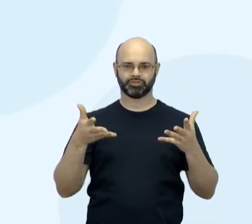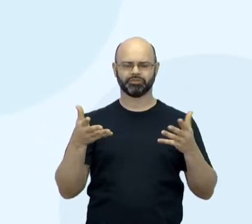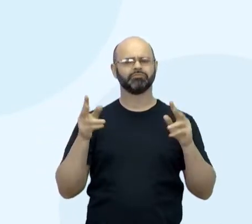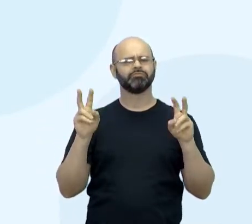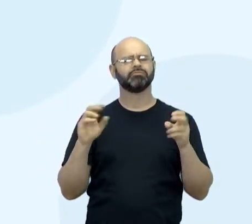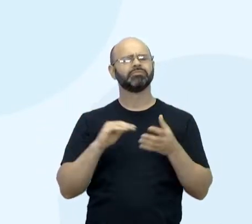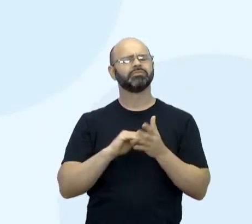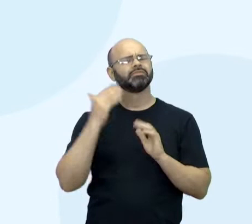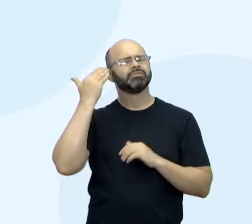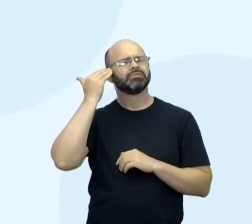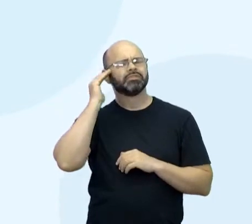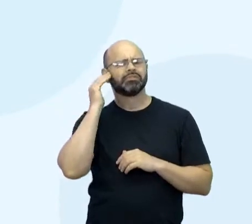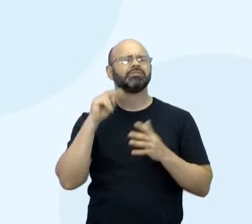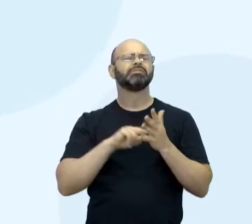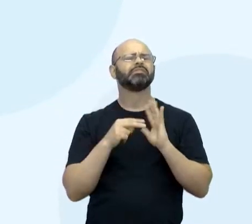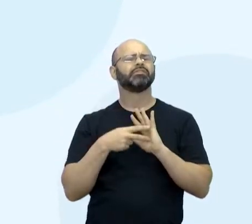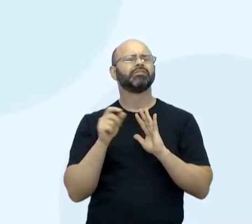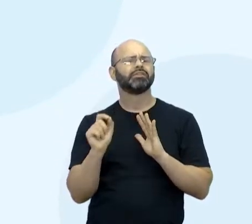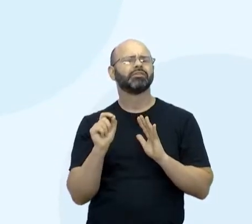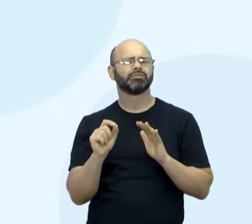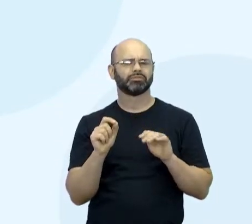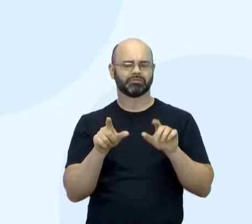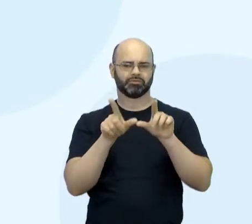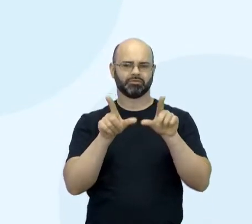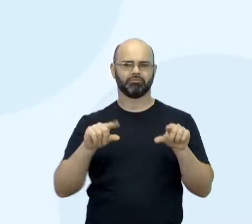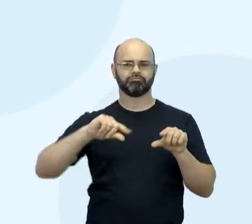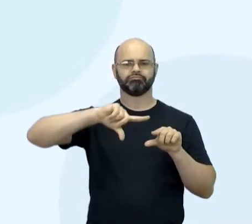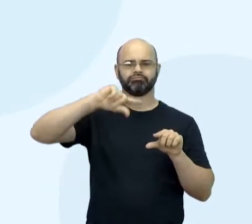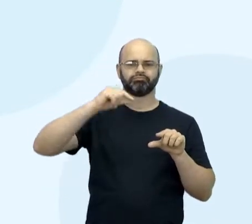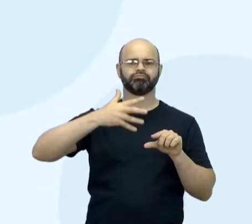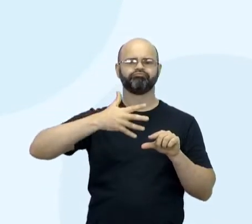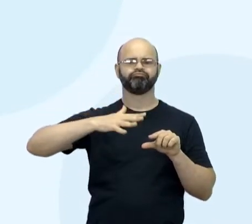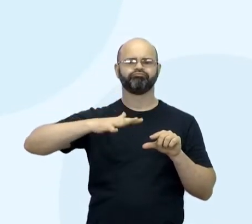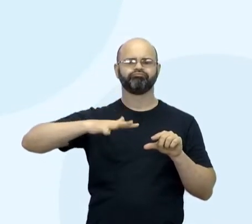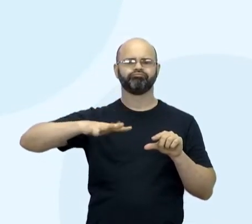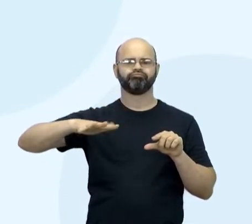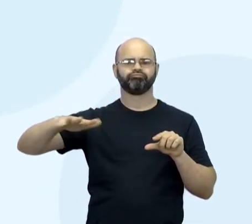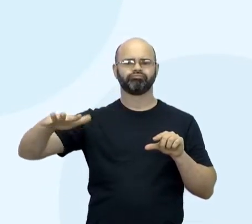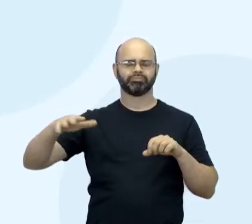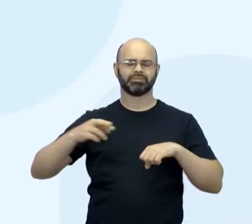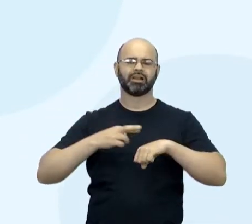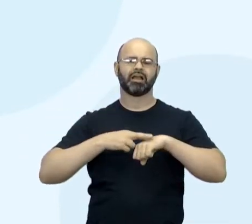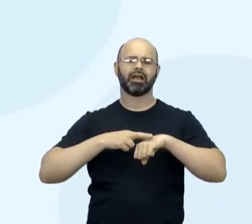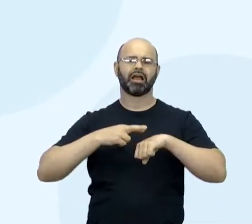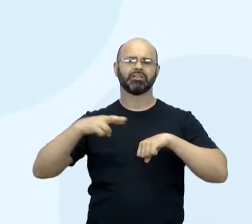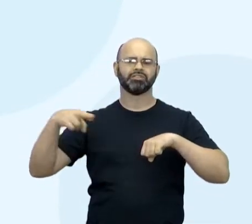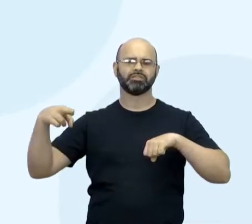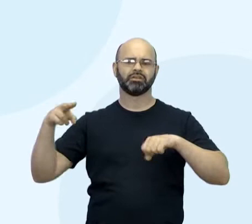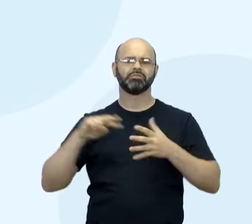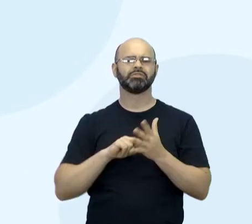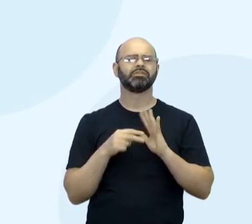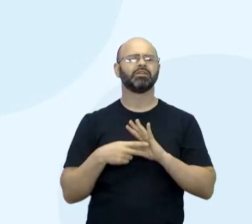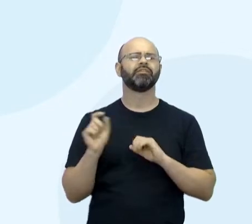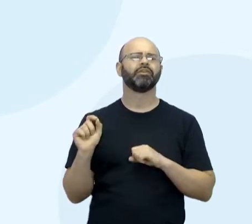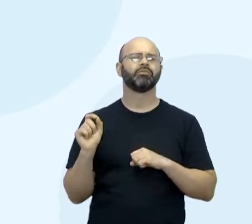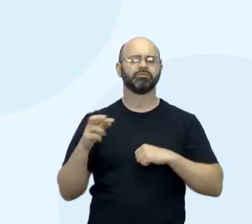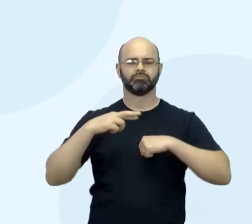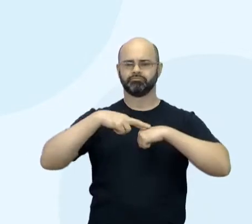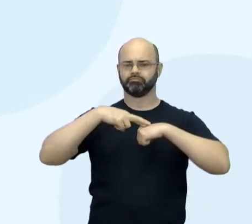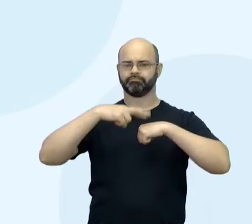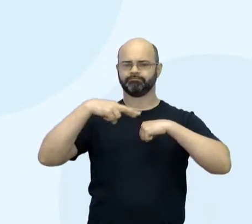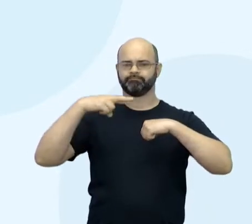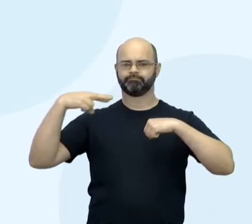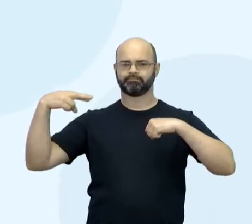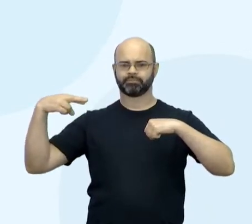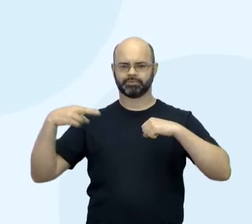que é a radiação eletromagnética e suas propriedades, ou suas características, né? Do ponto de vista de